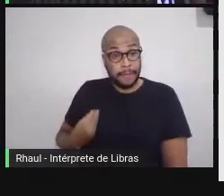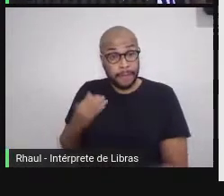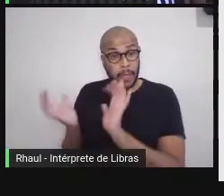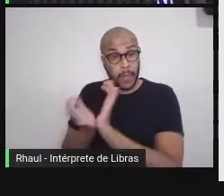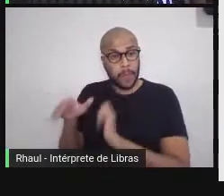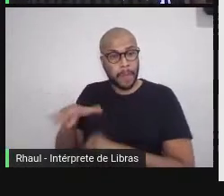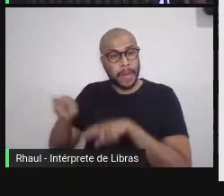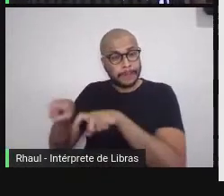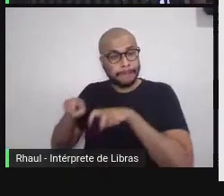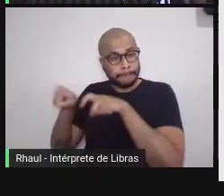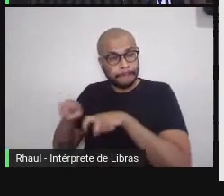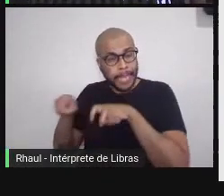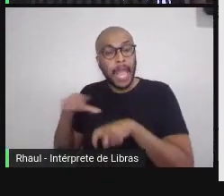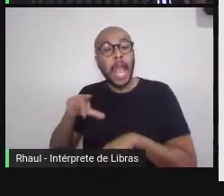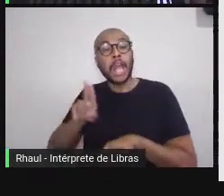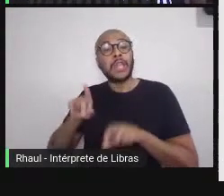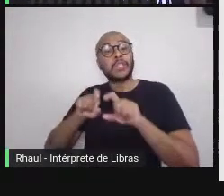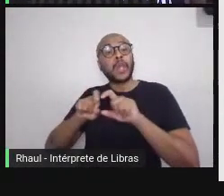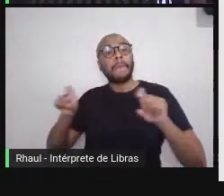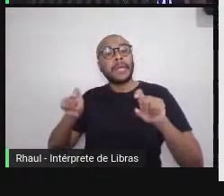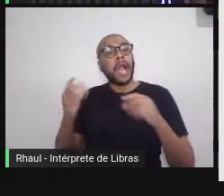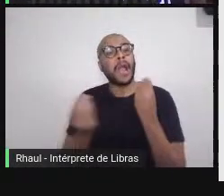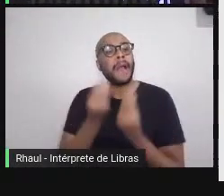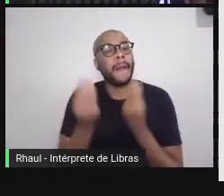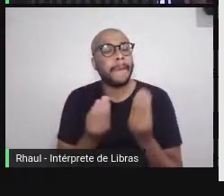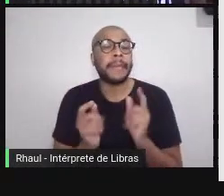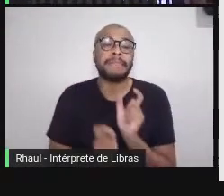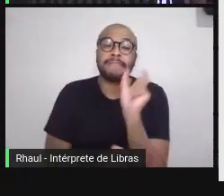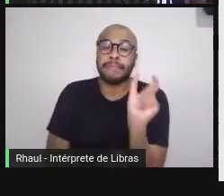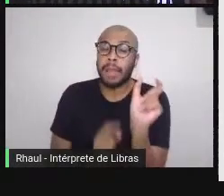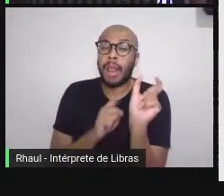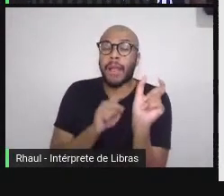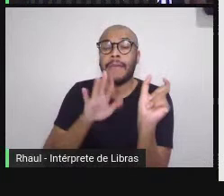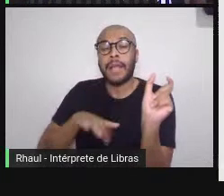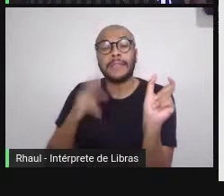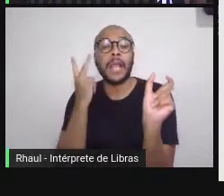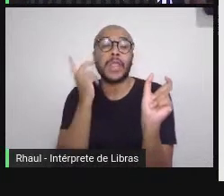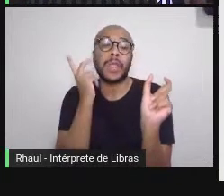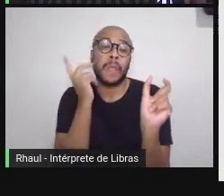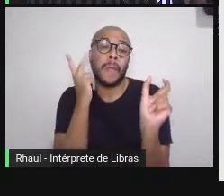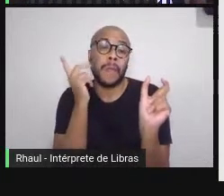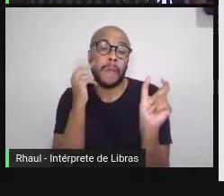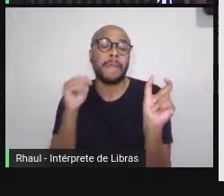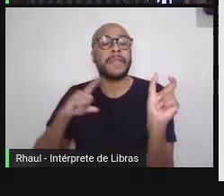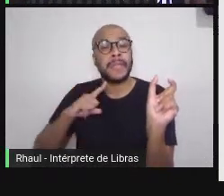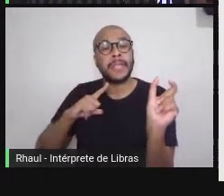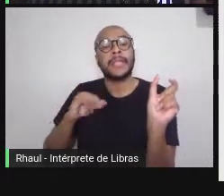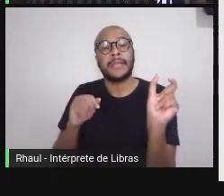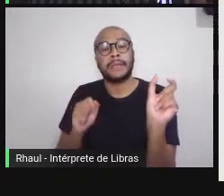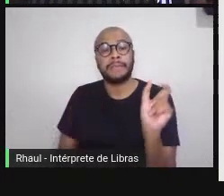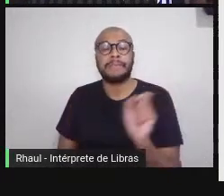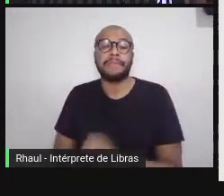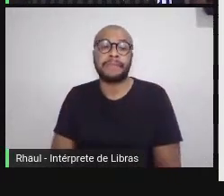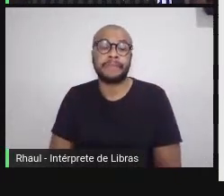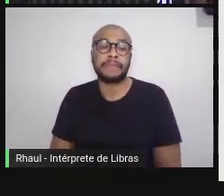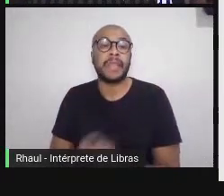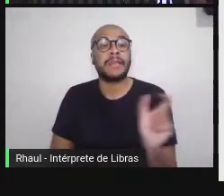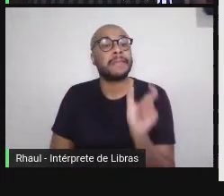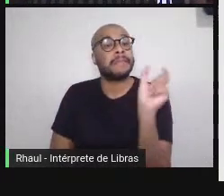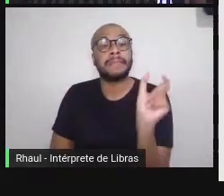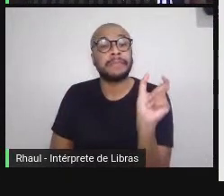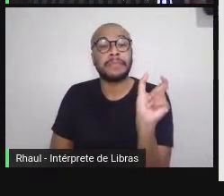vezes tinham sobrenomes que eram palavras, palavras comuns. Como aqui temos Jan Chlebek, que seria